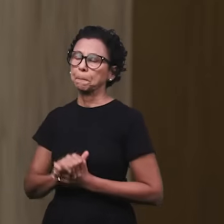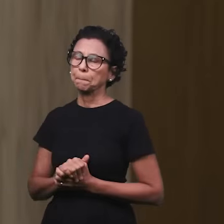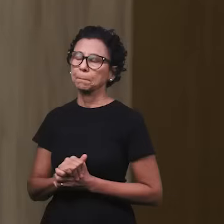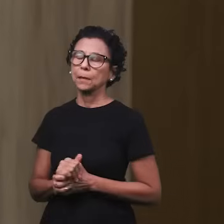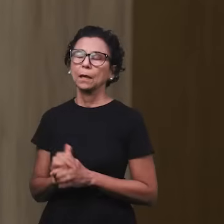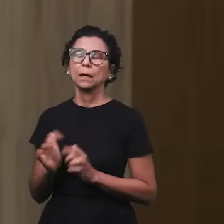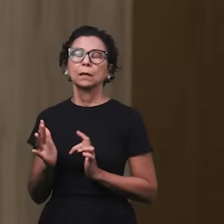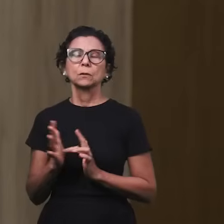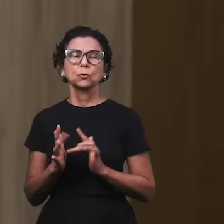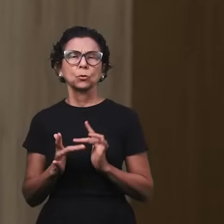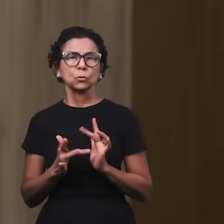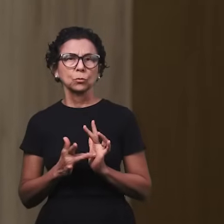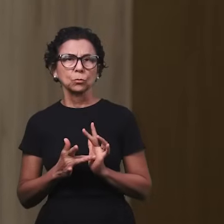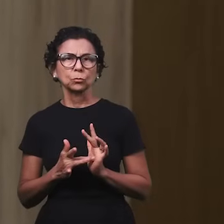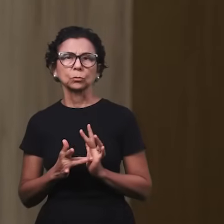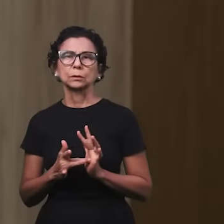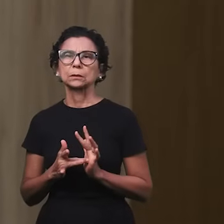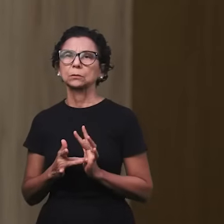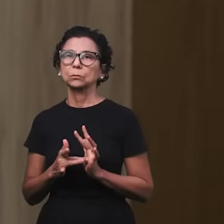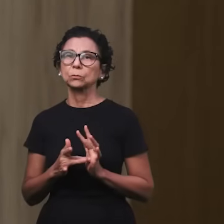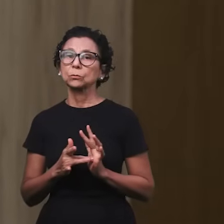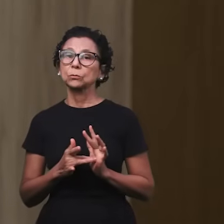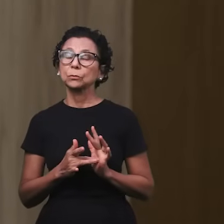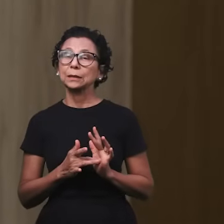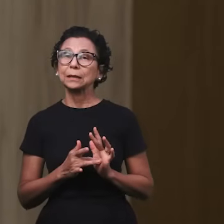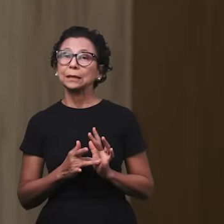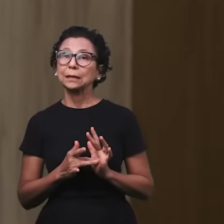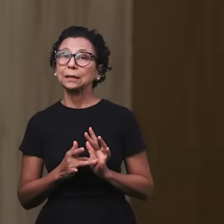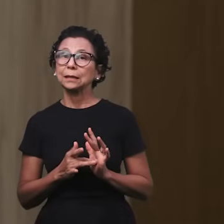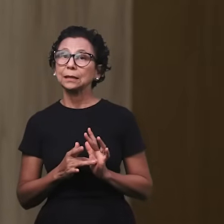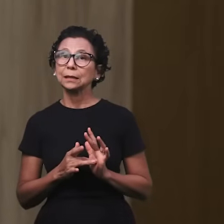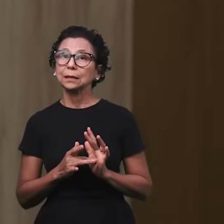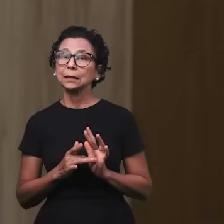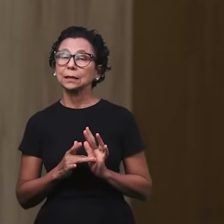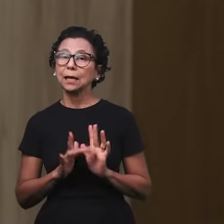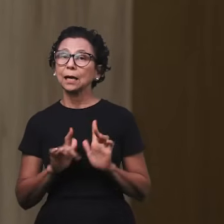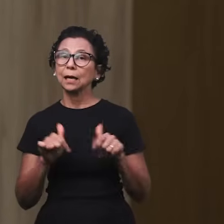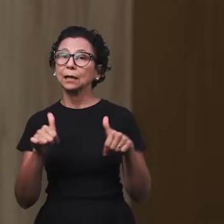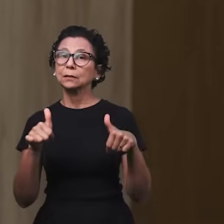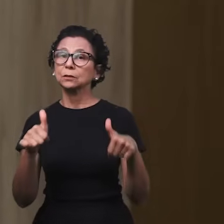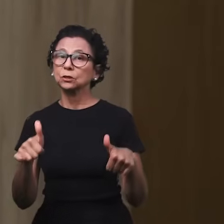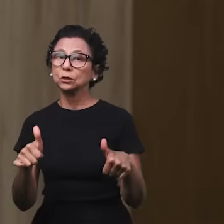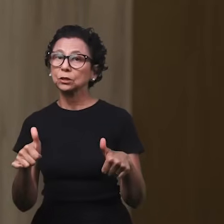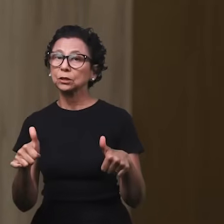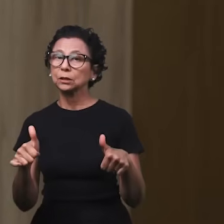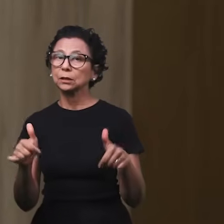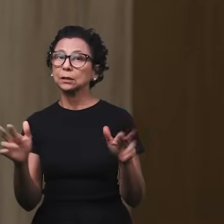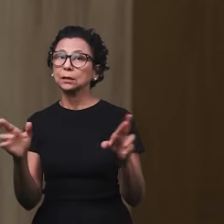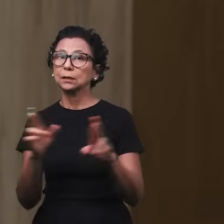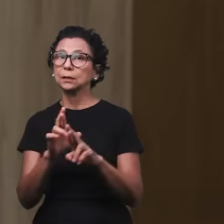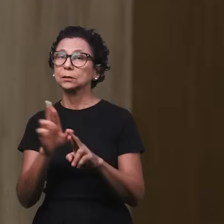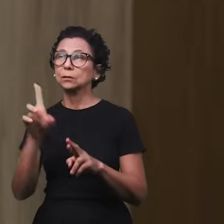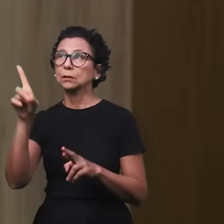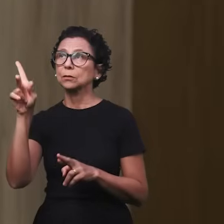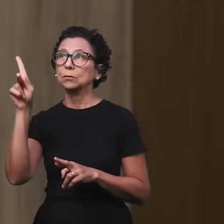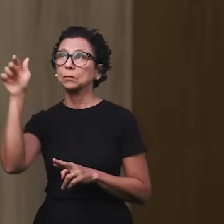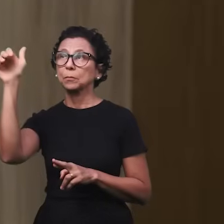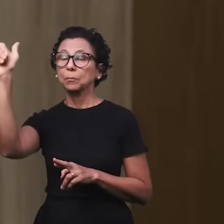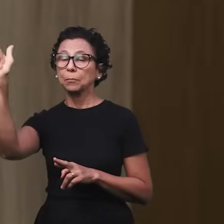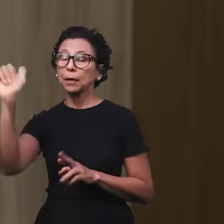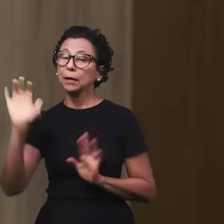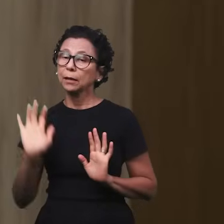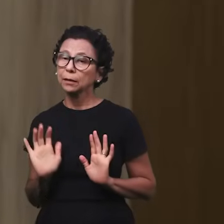ele iria manifestar alguma coisa da parte do Pai, ele manifestava sempre através das 3 expressões.